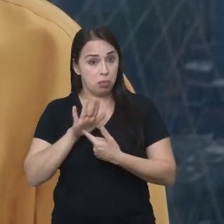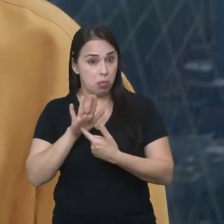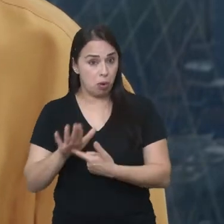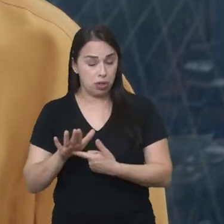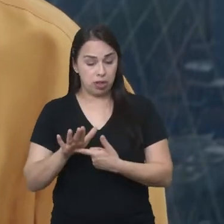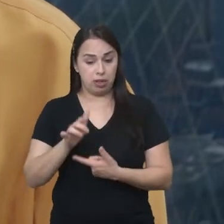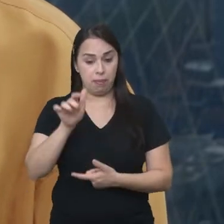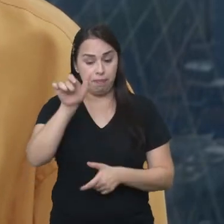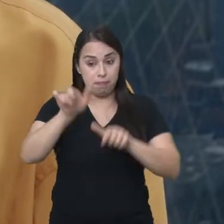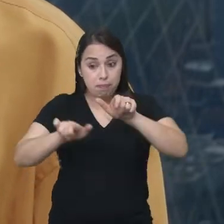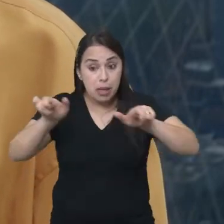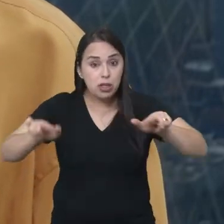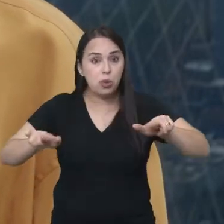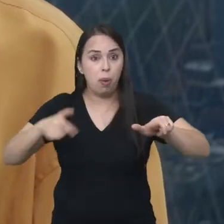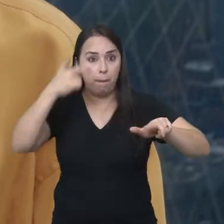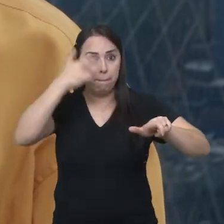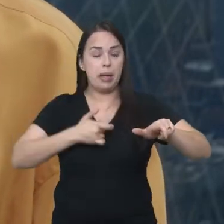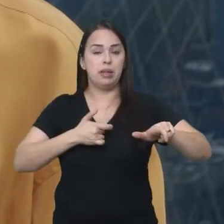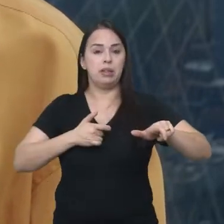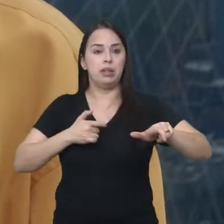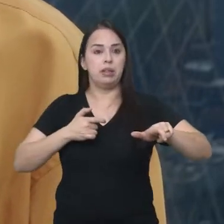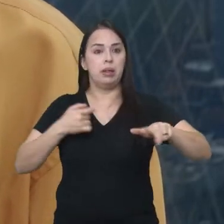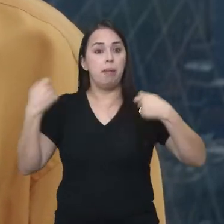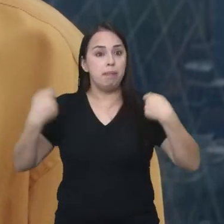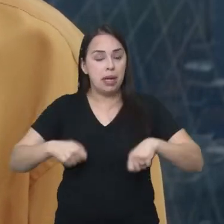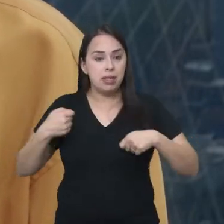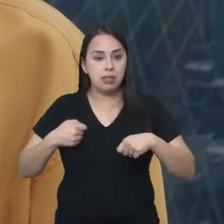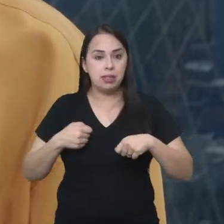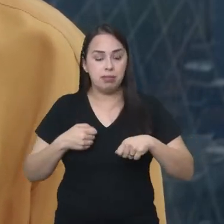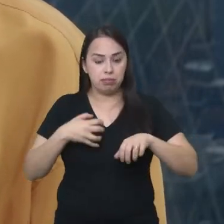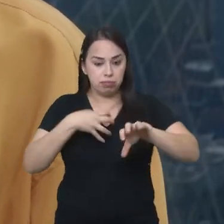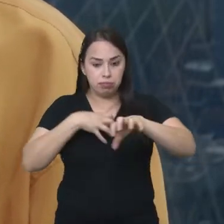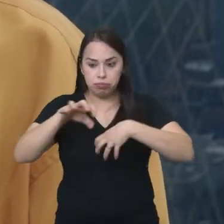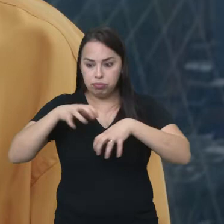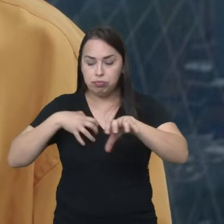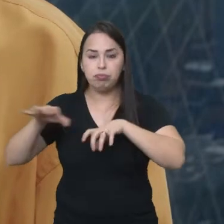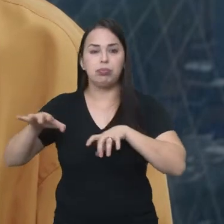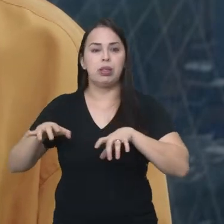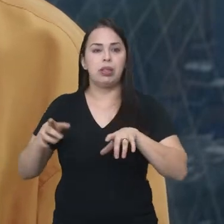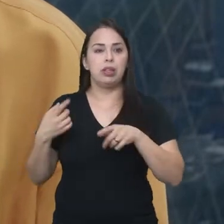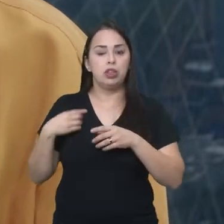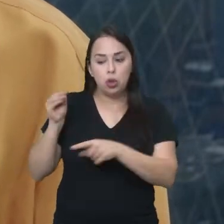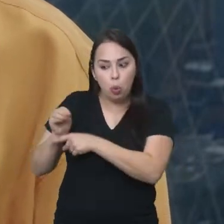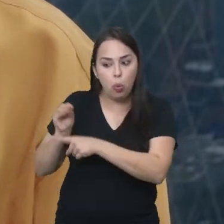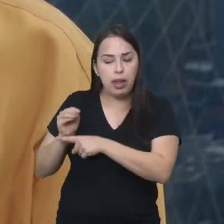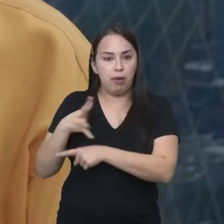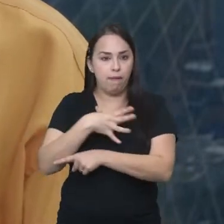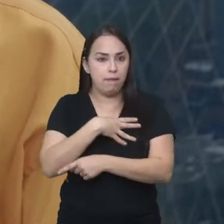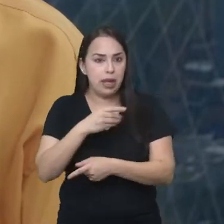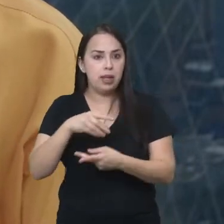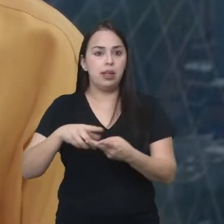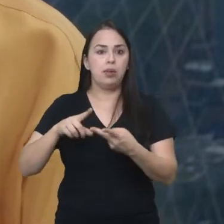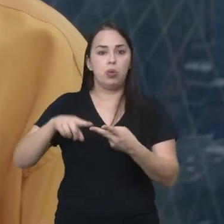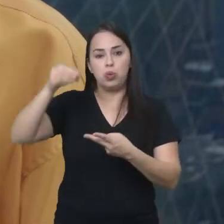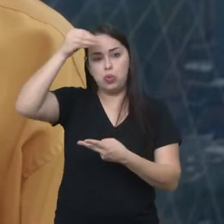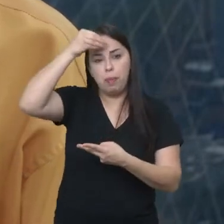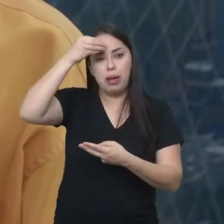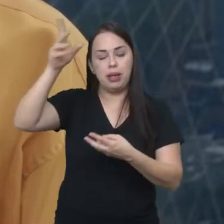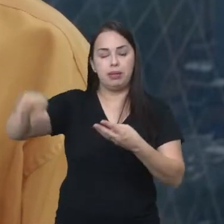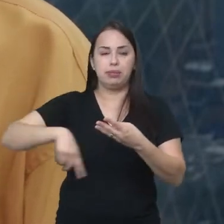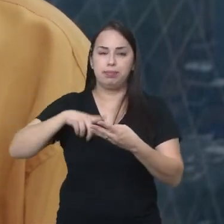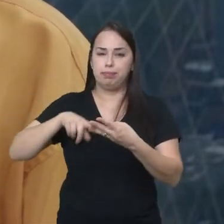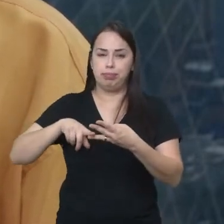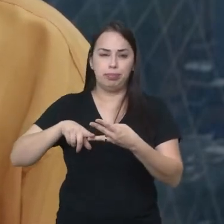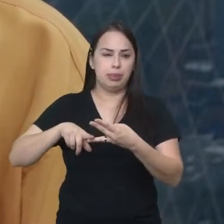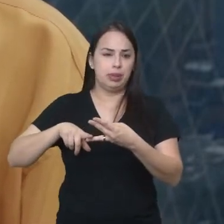e que devemos nos importar com pessoas próximas de nós, com nossas filhas, com nossos sobrinhos, com nossas pessoas que são da